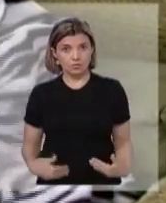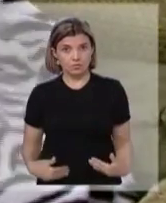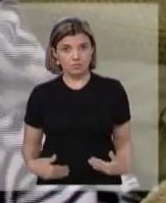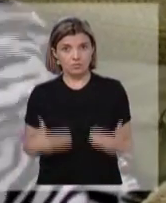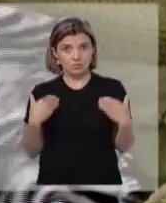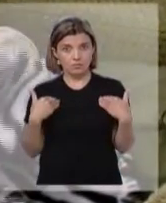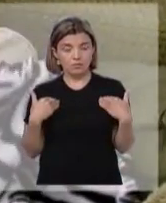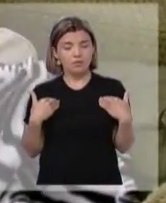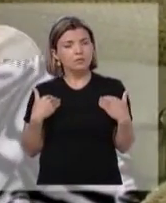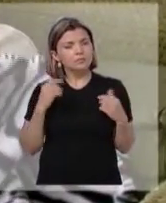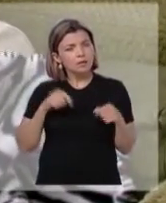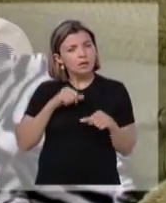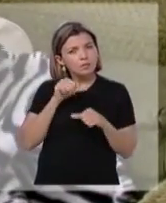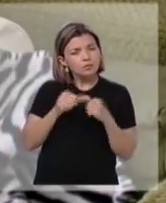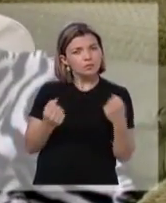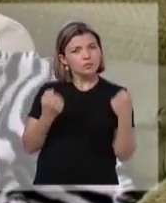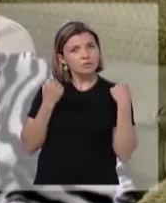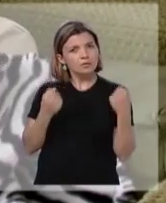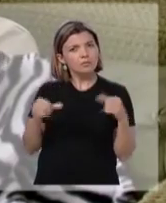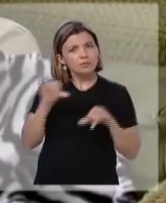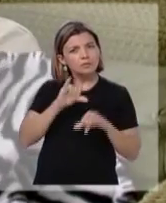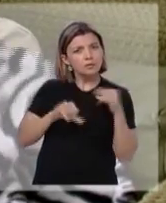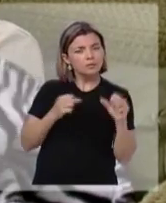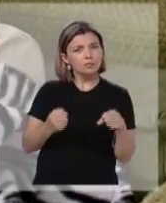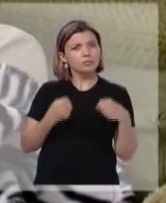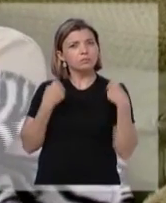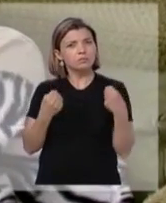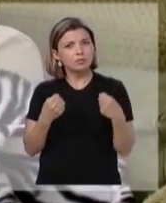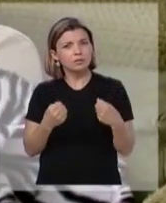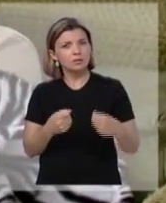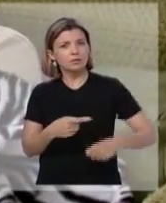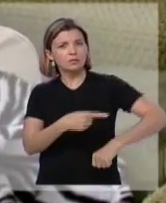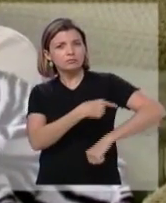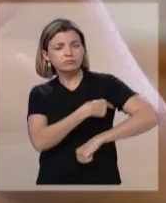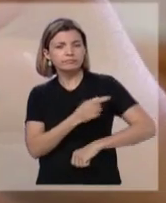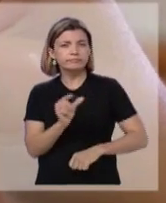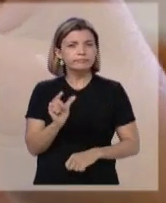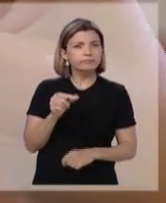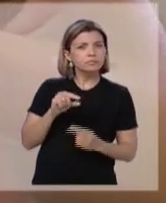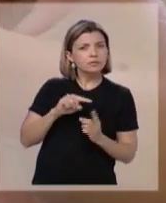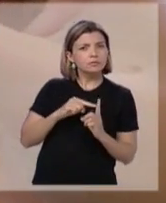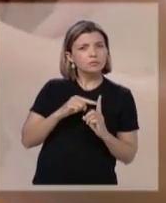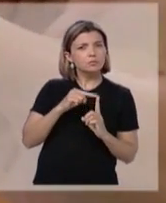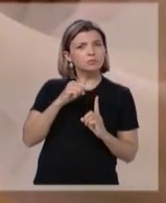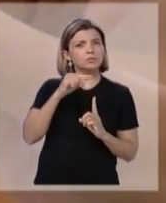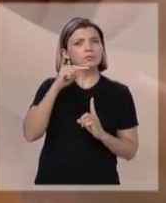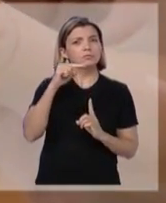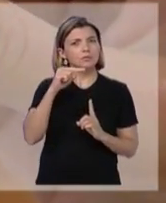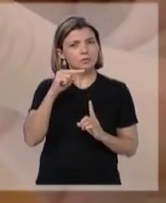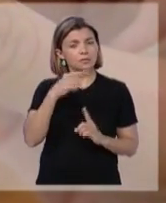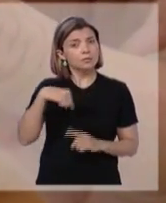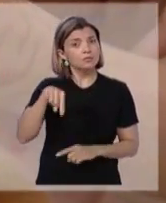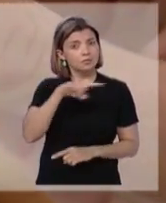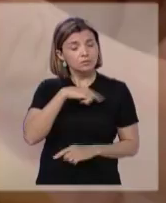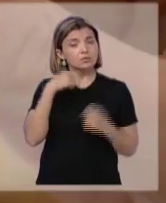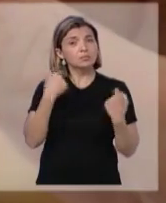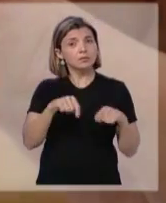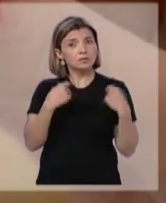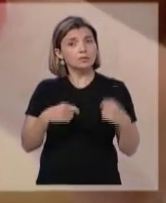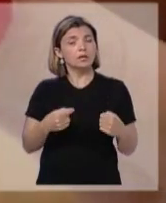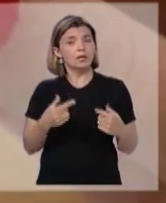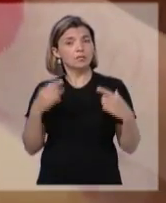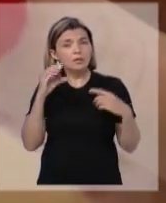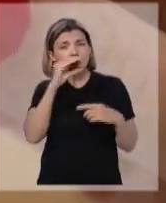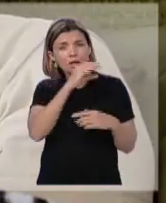O corpo humano pode transformar a energia química em energia térmica. Isso porque somos